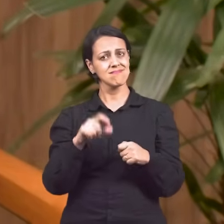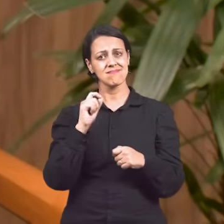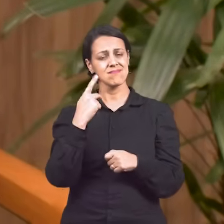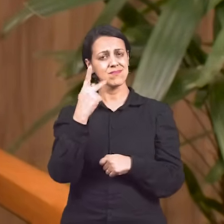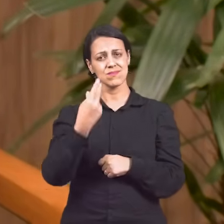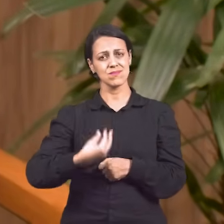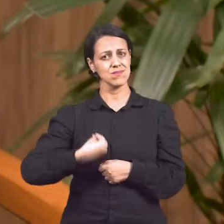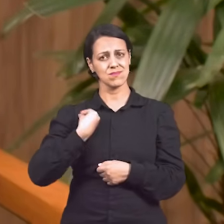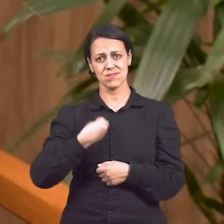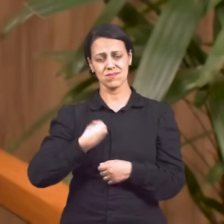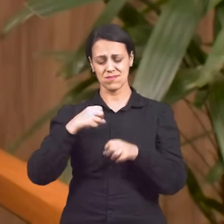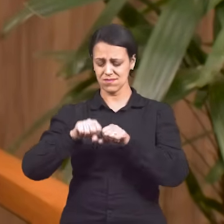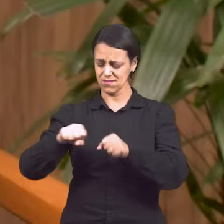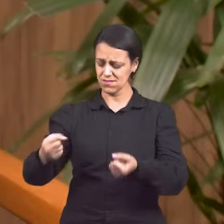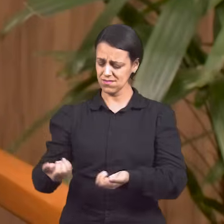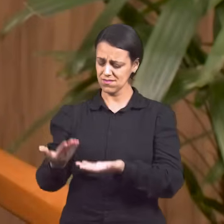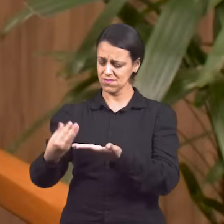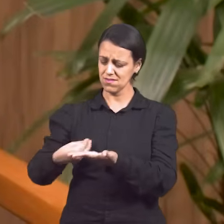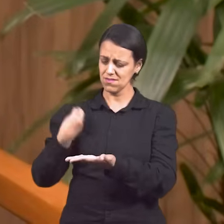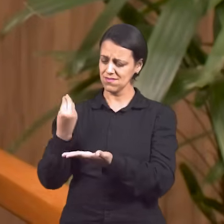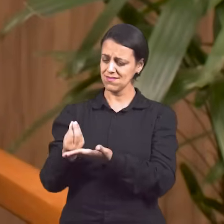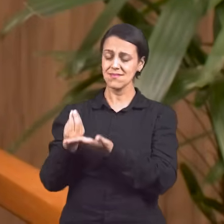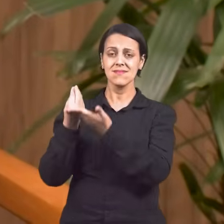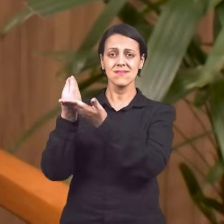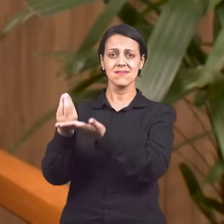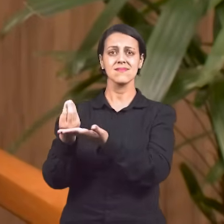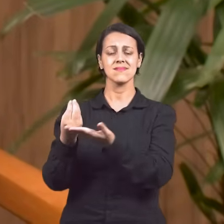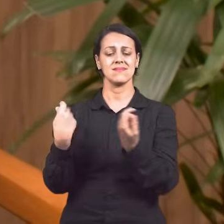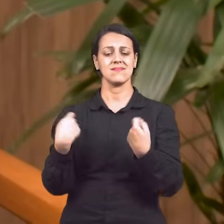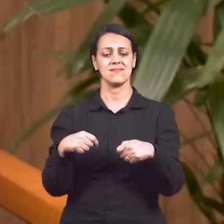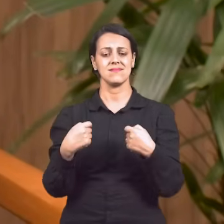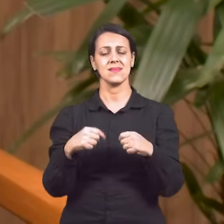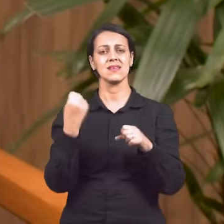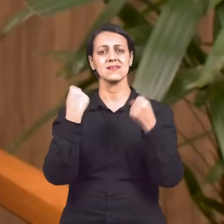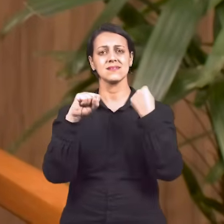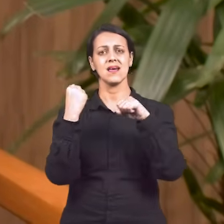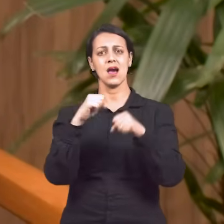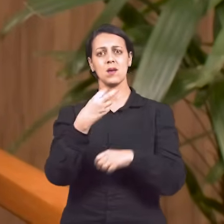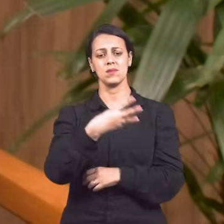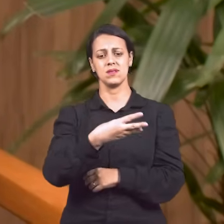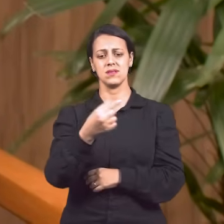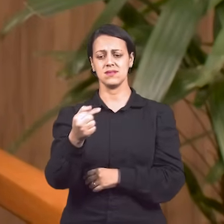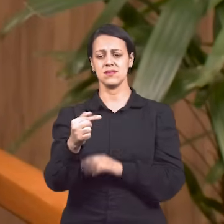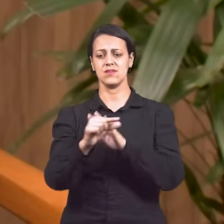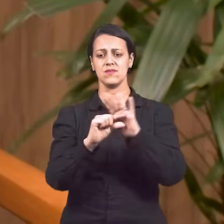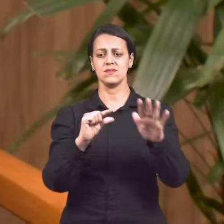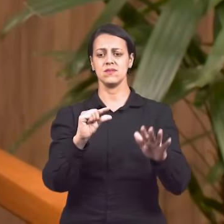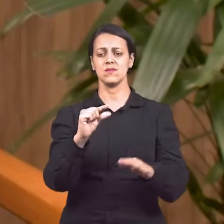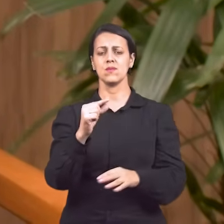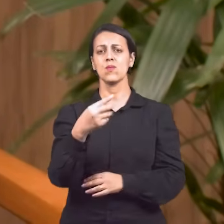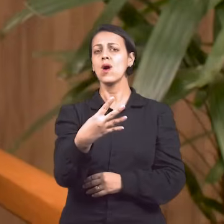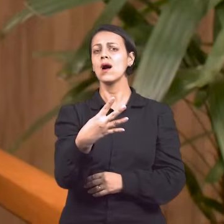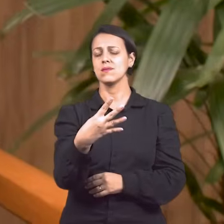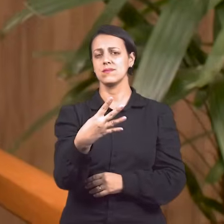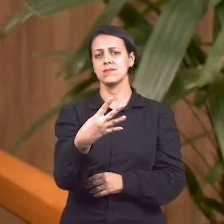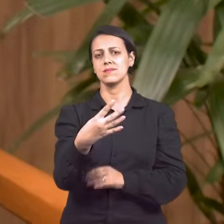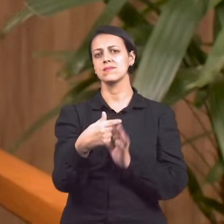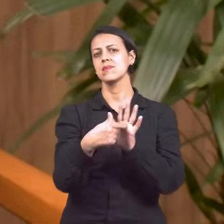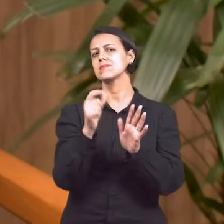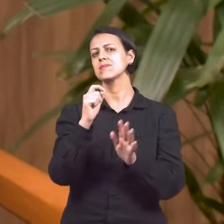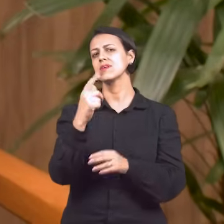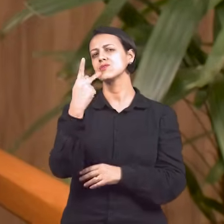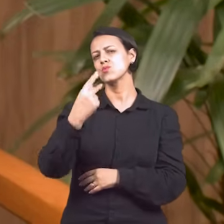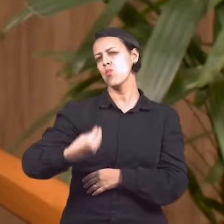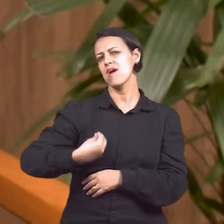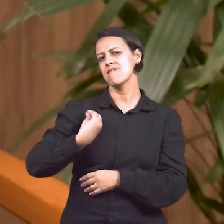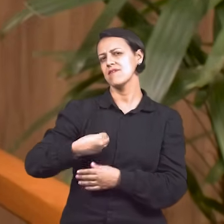para você que está participando conosco desse programa, basta você colocar a sua vida no altar do